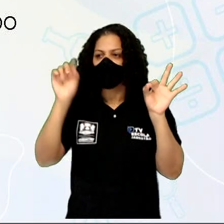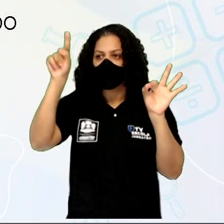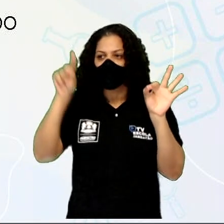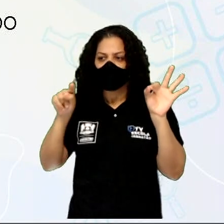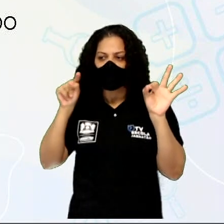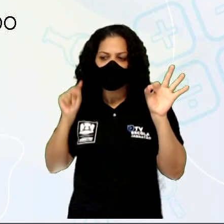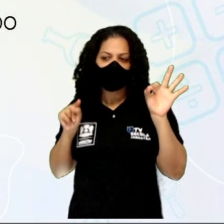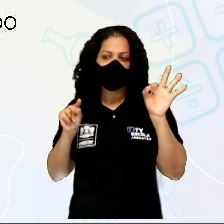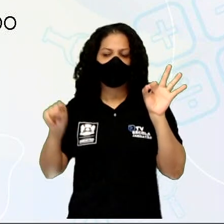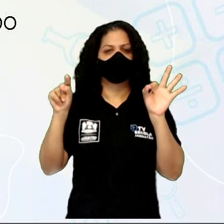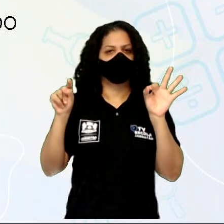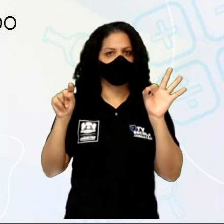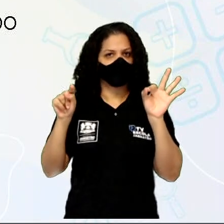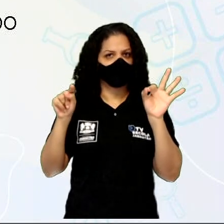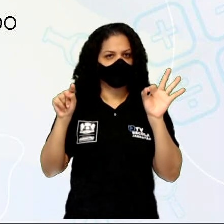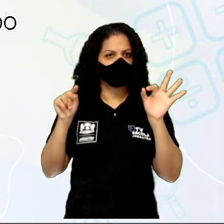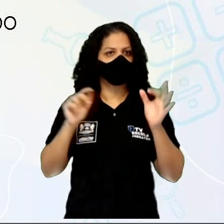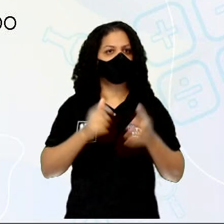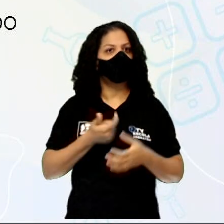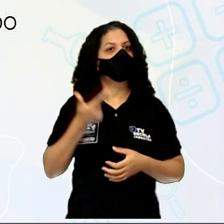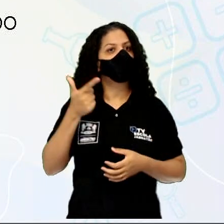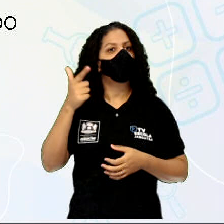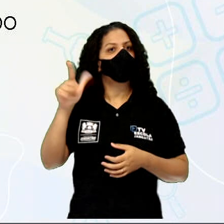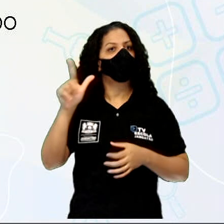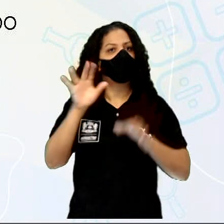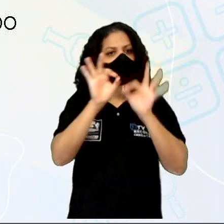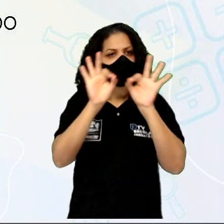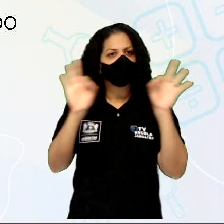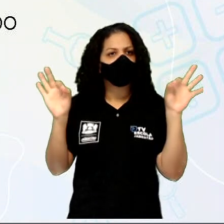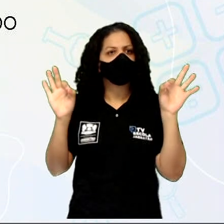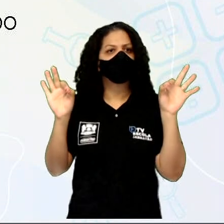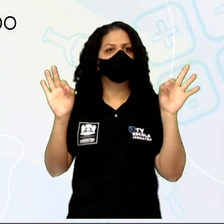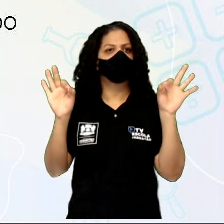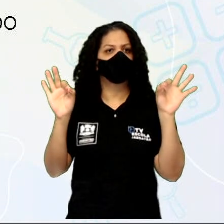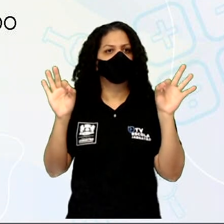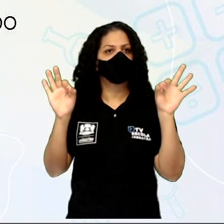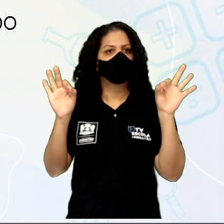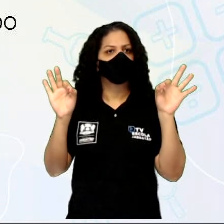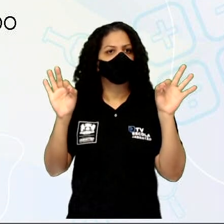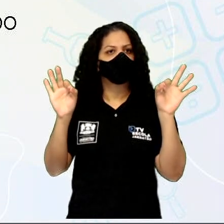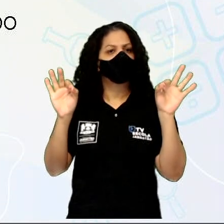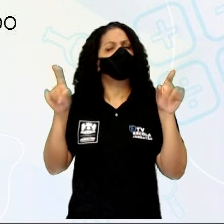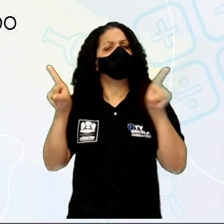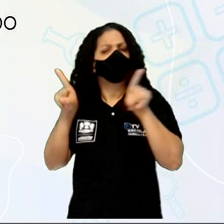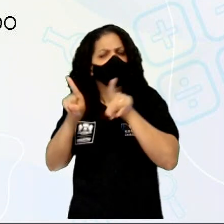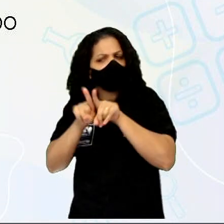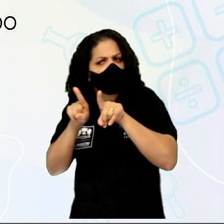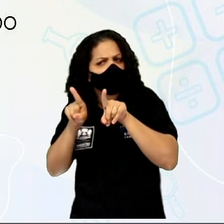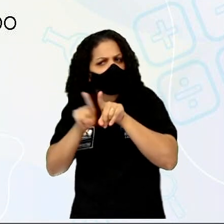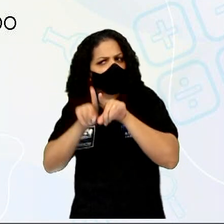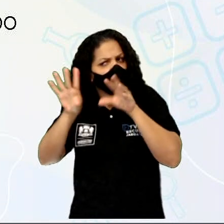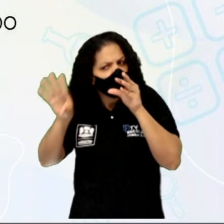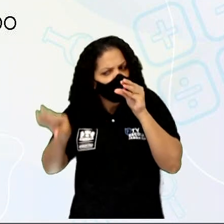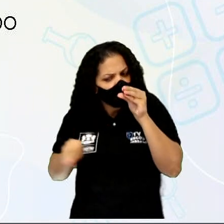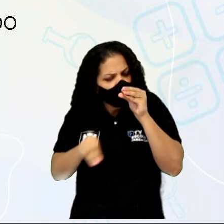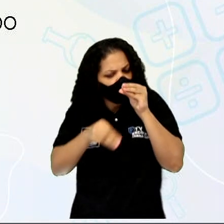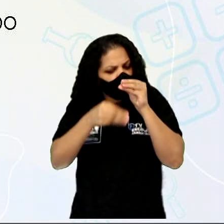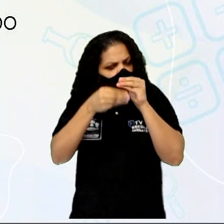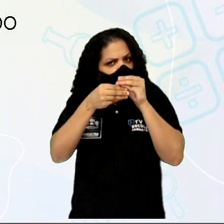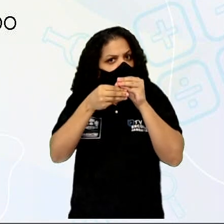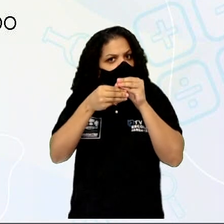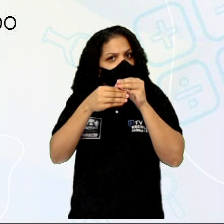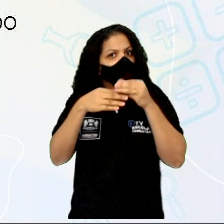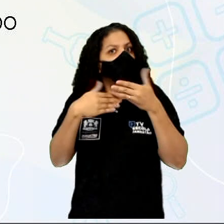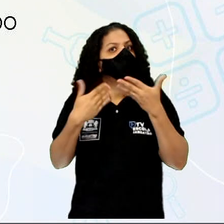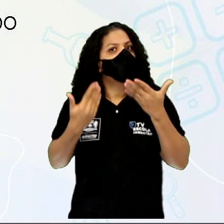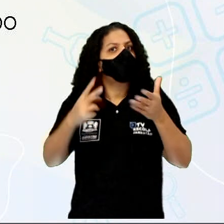exclamação. Na outra frase, temos: além disso. Além disso, quer dizer que